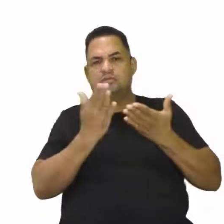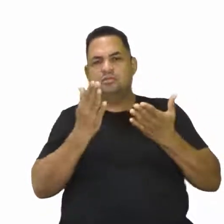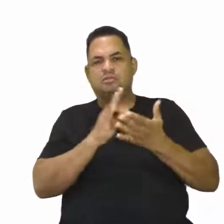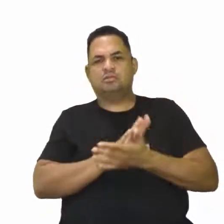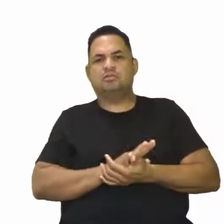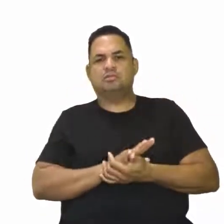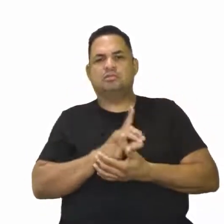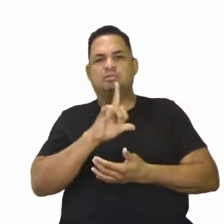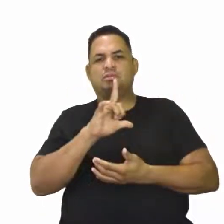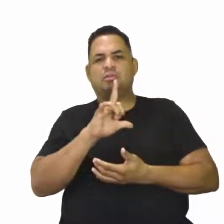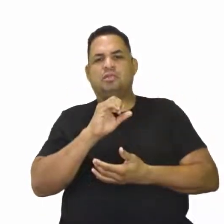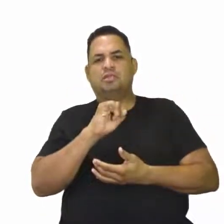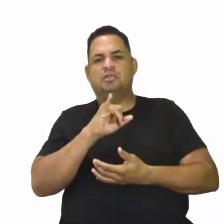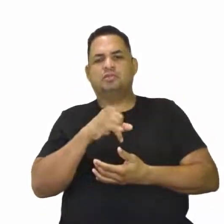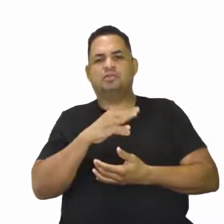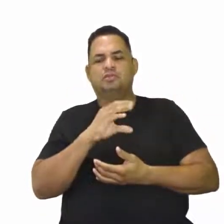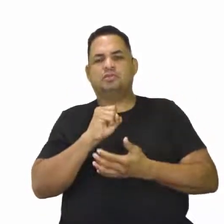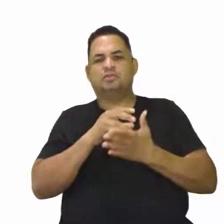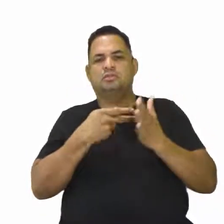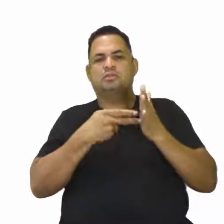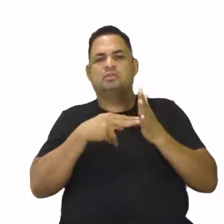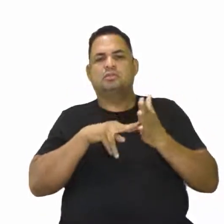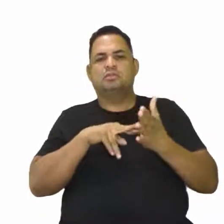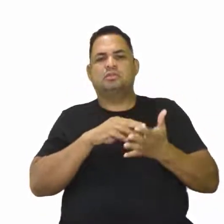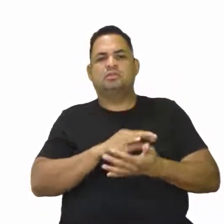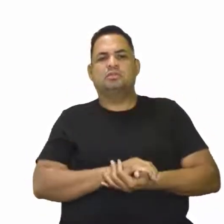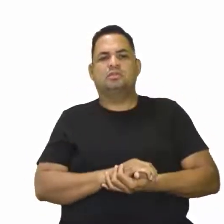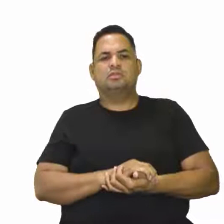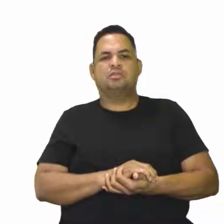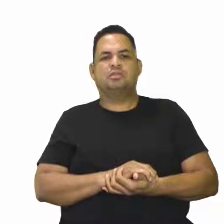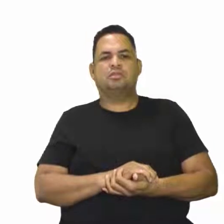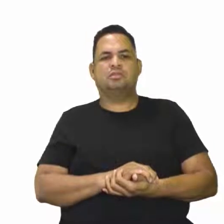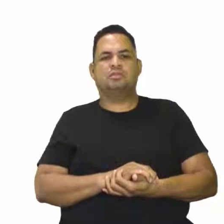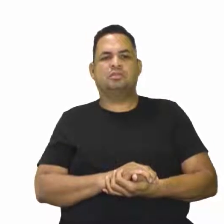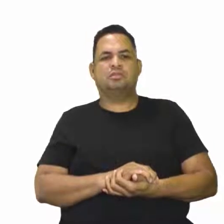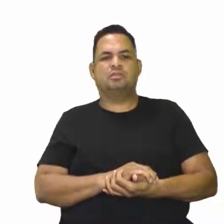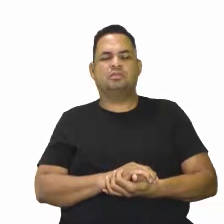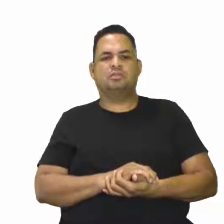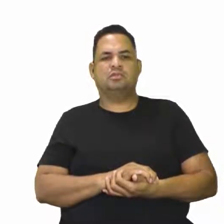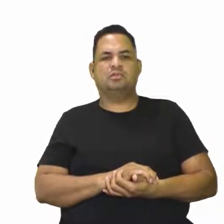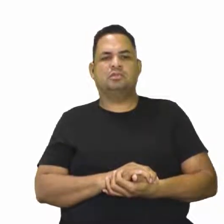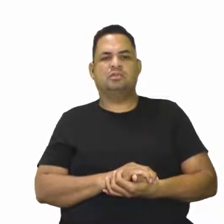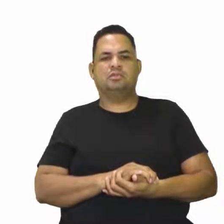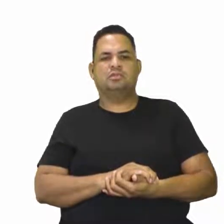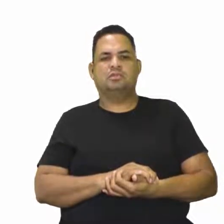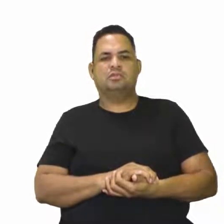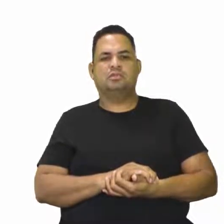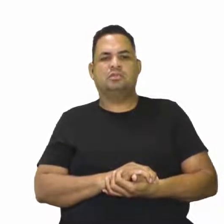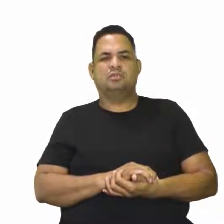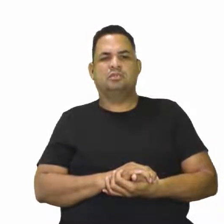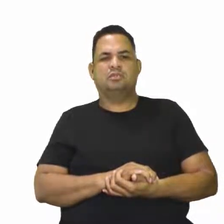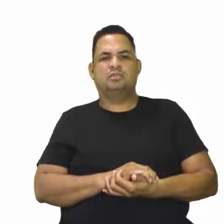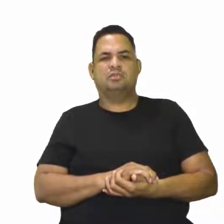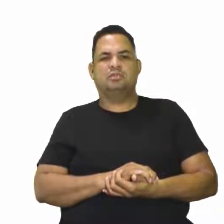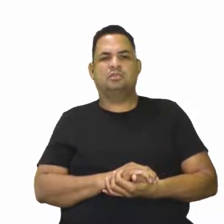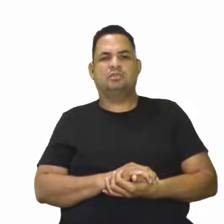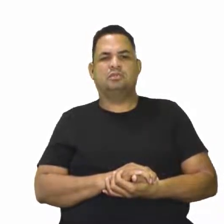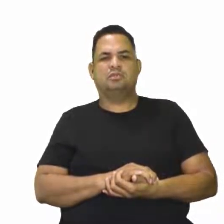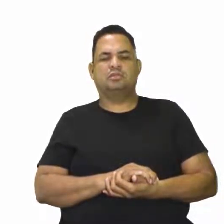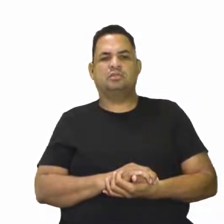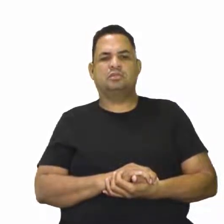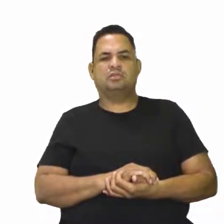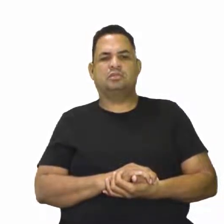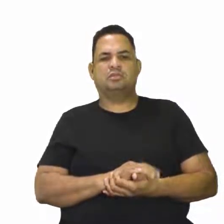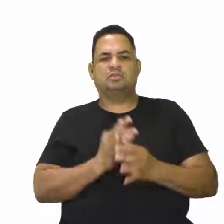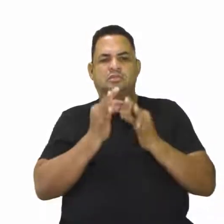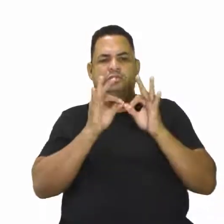lejos significa. Então, vamos ver primeiro o anúncio, né? Mi belleza me llevará lejos. Esse é